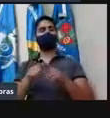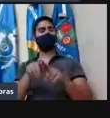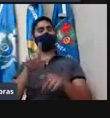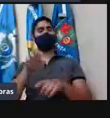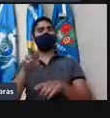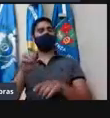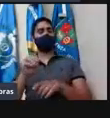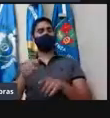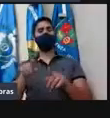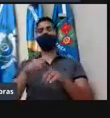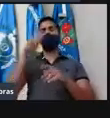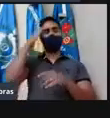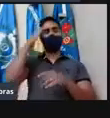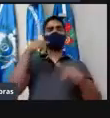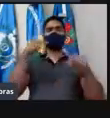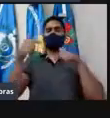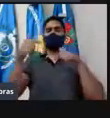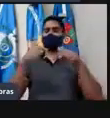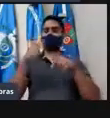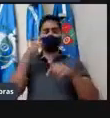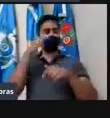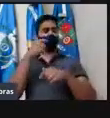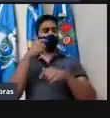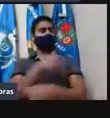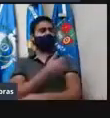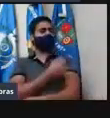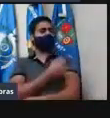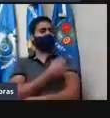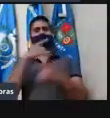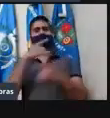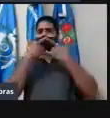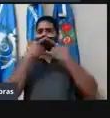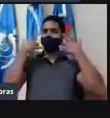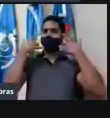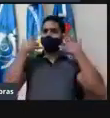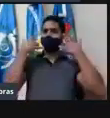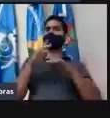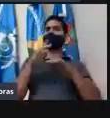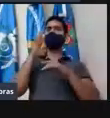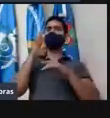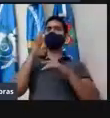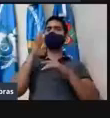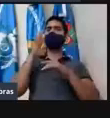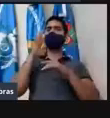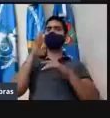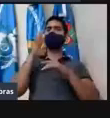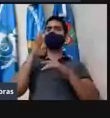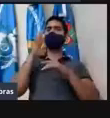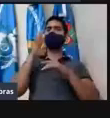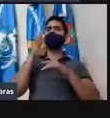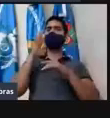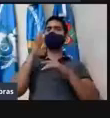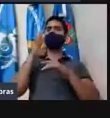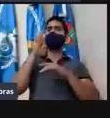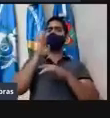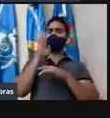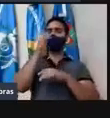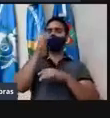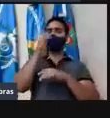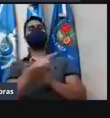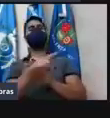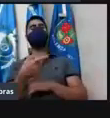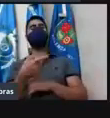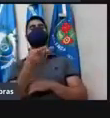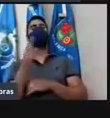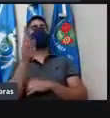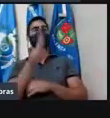medem a pressão, né, verificam se a pessoa está com máscara, mas é muito interessante. Então, meu requerimento é nesse sentido, é para perguntar quanto foi